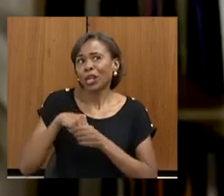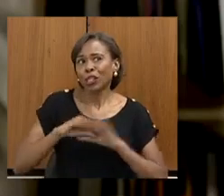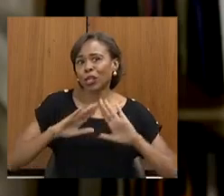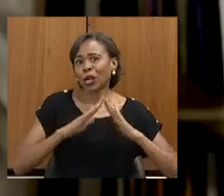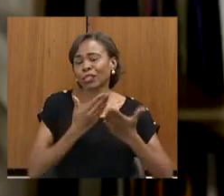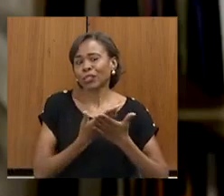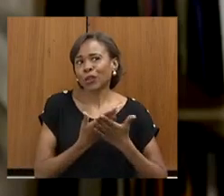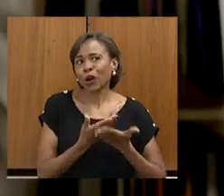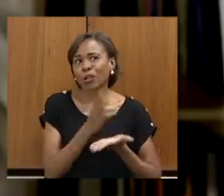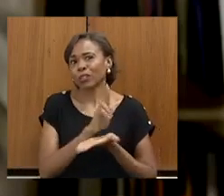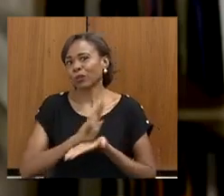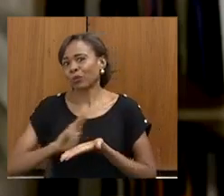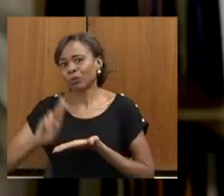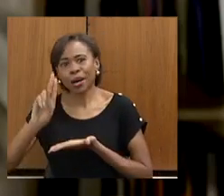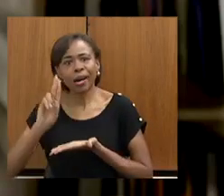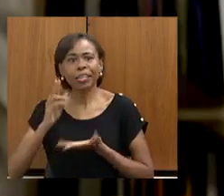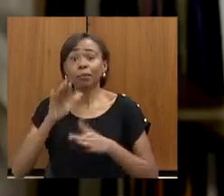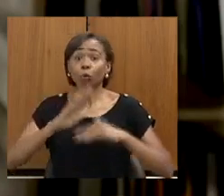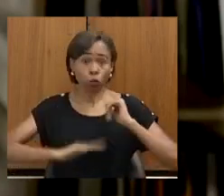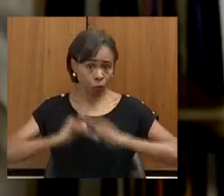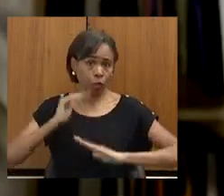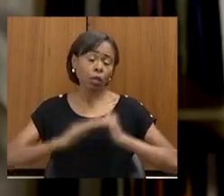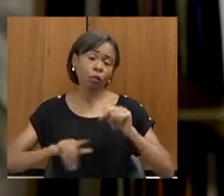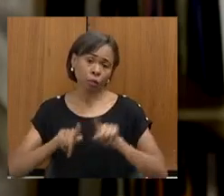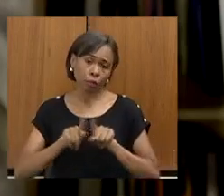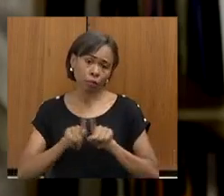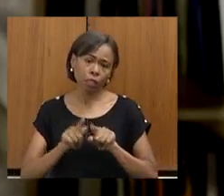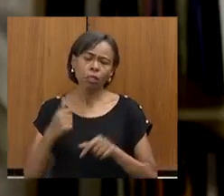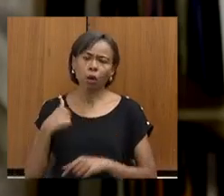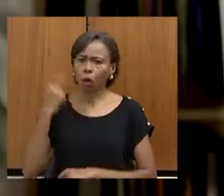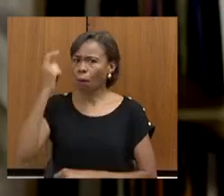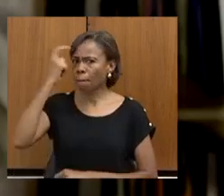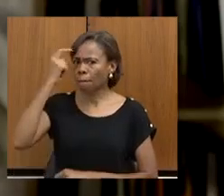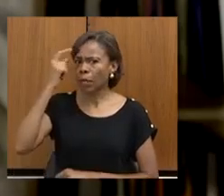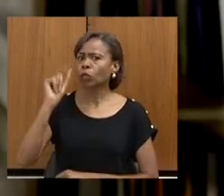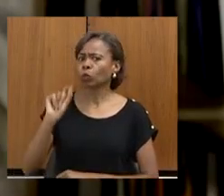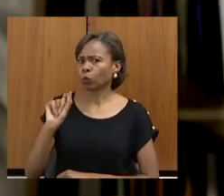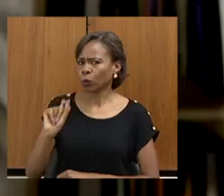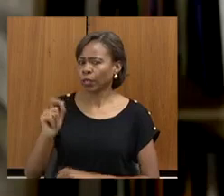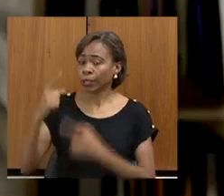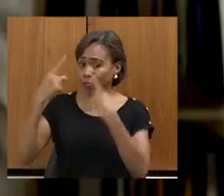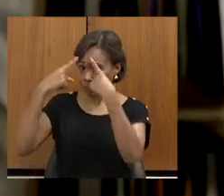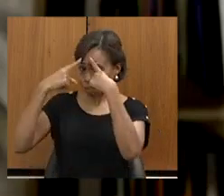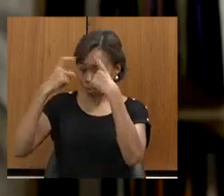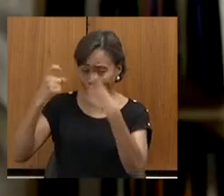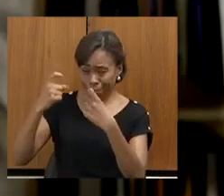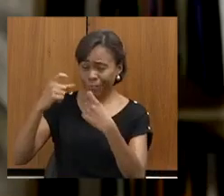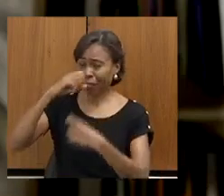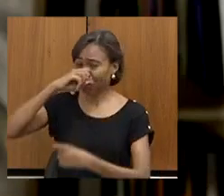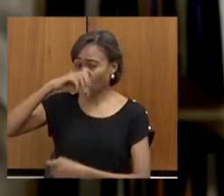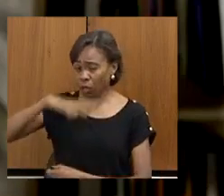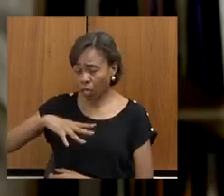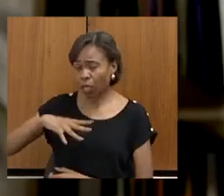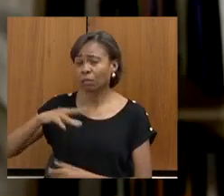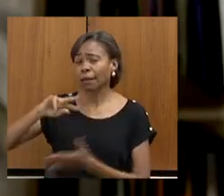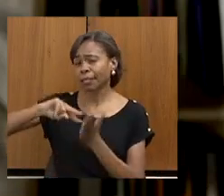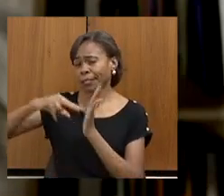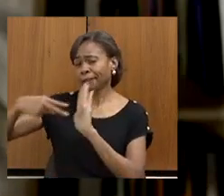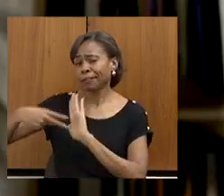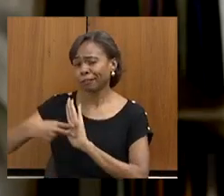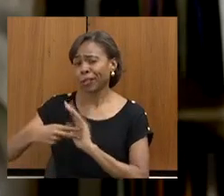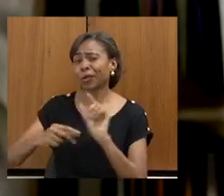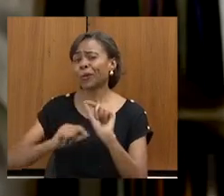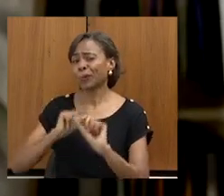profissional. Então, eu penso que a agressividade e a violência, ela traduz uma espécie de